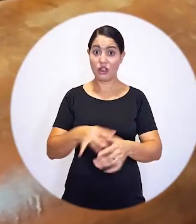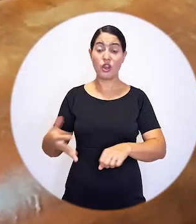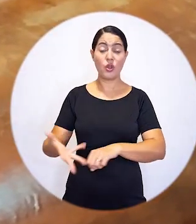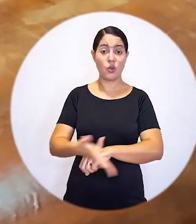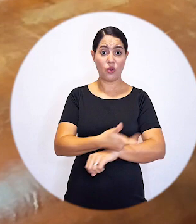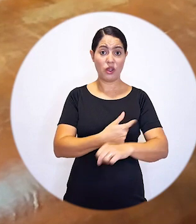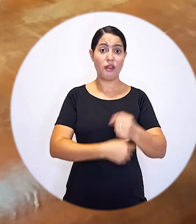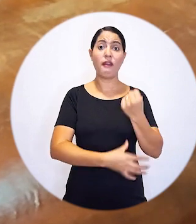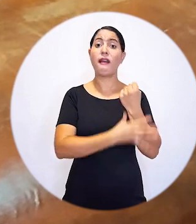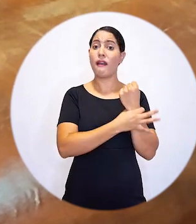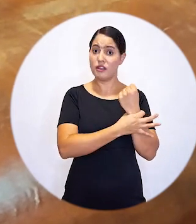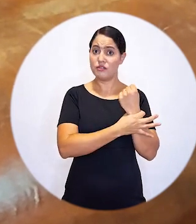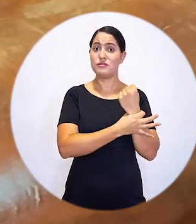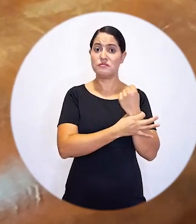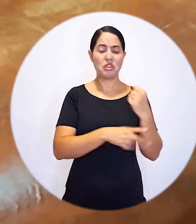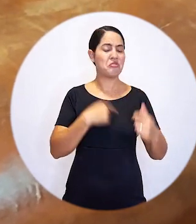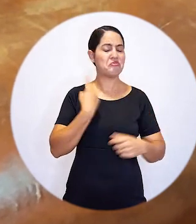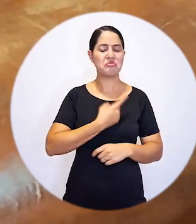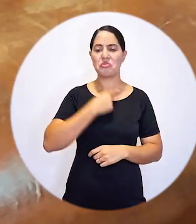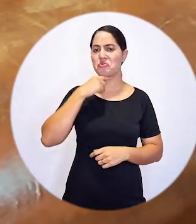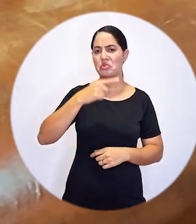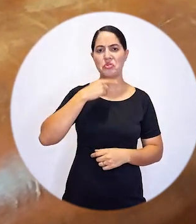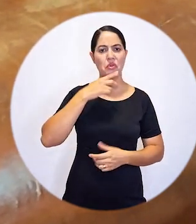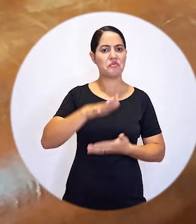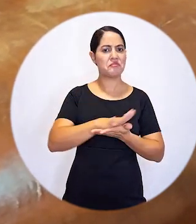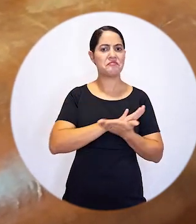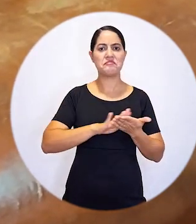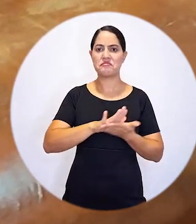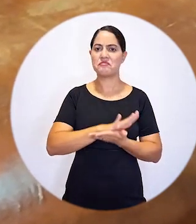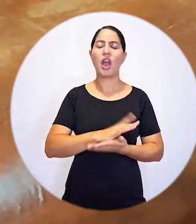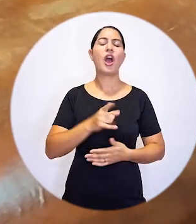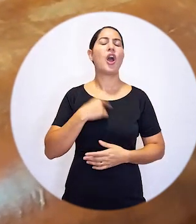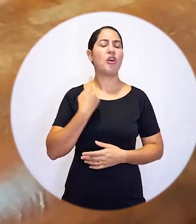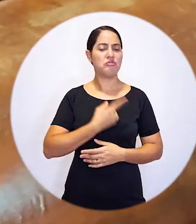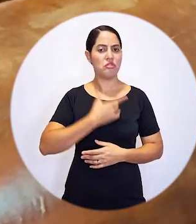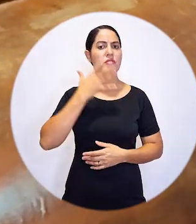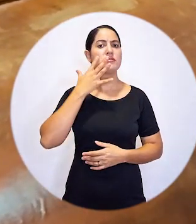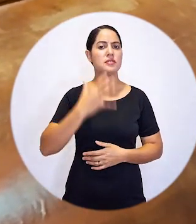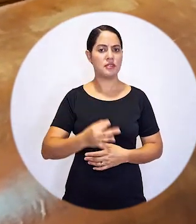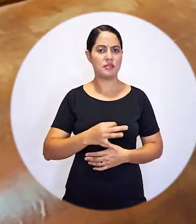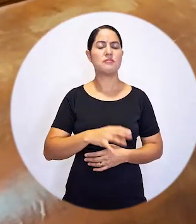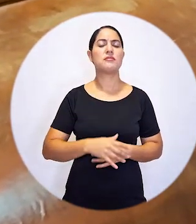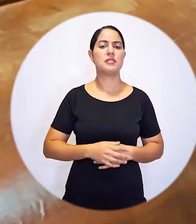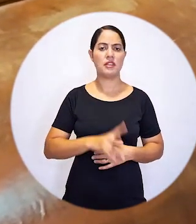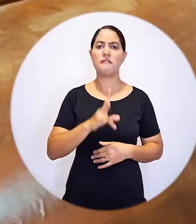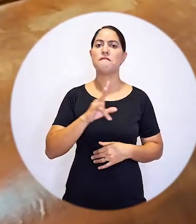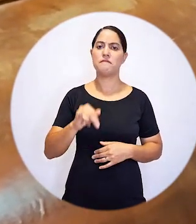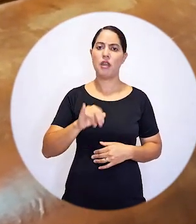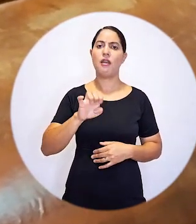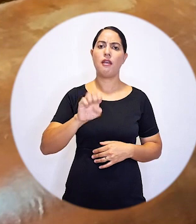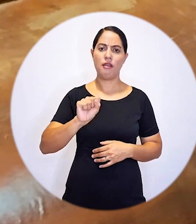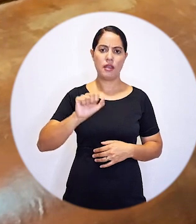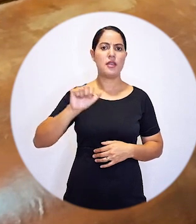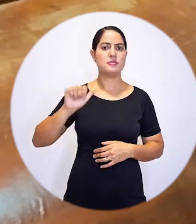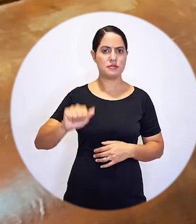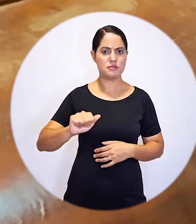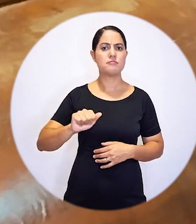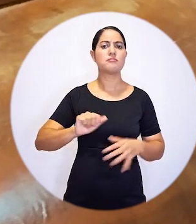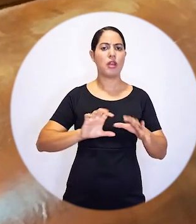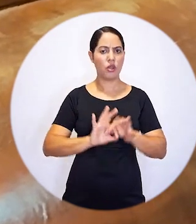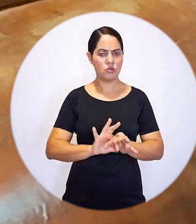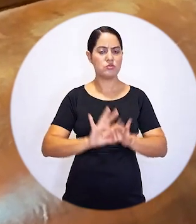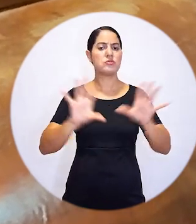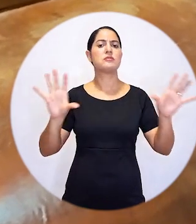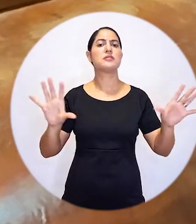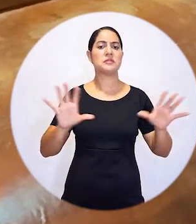é garantir a qualidade. Nós não tivemos dúvidas de autorizar a Escola